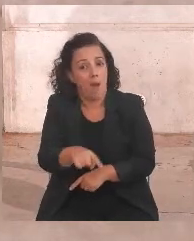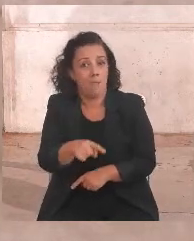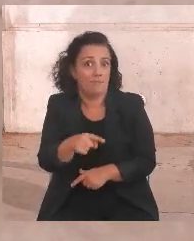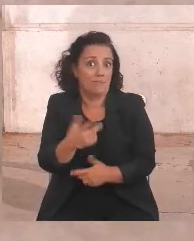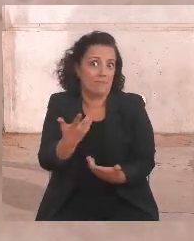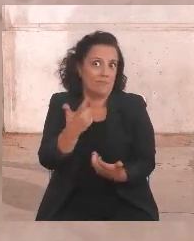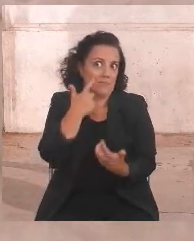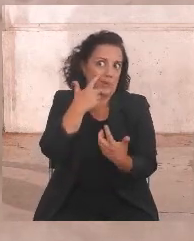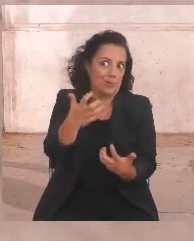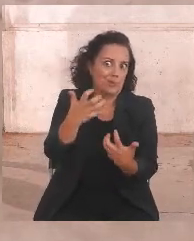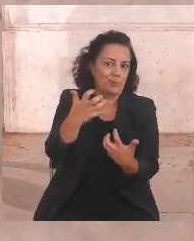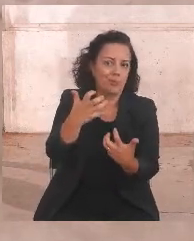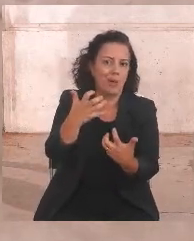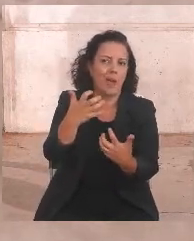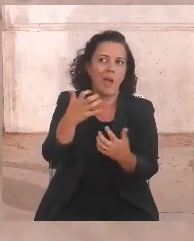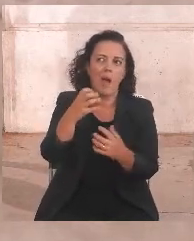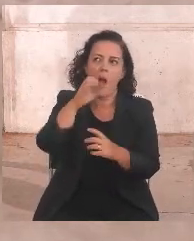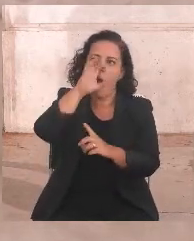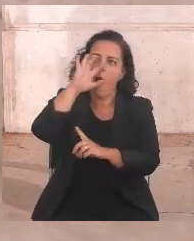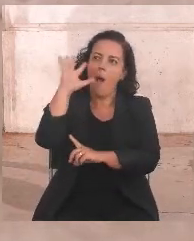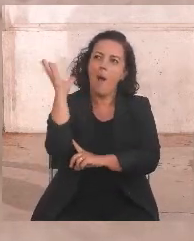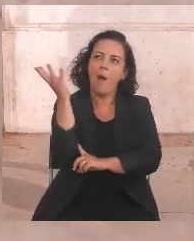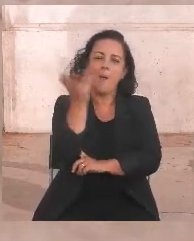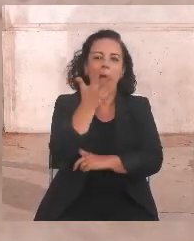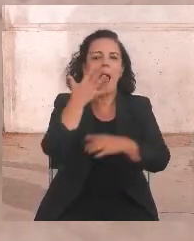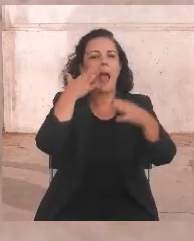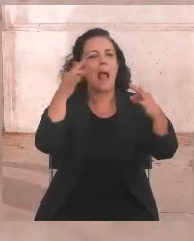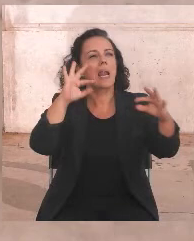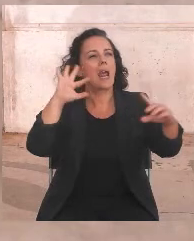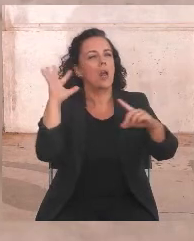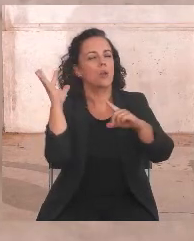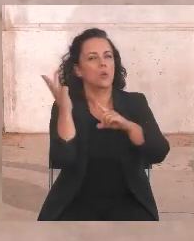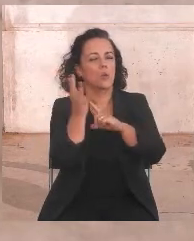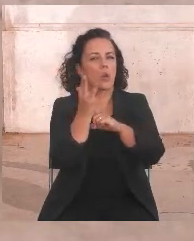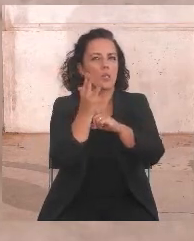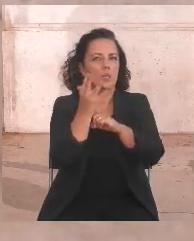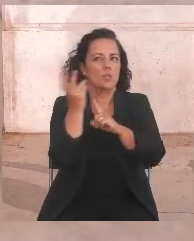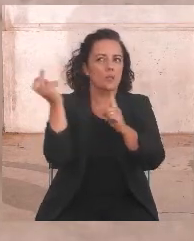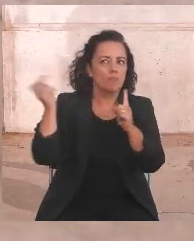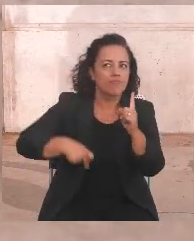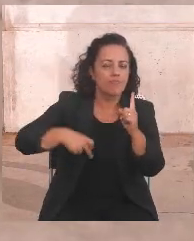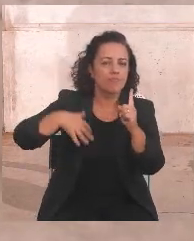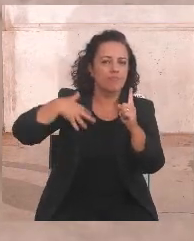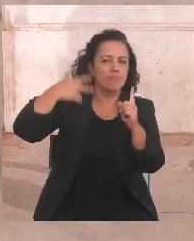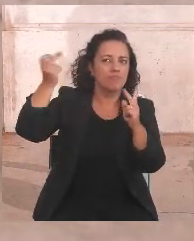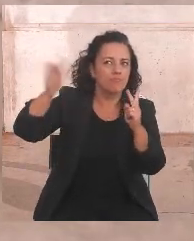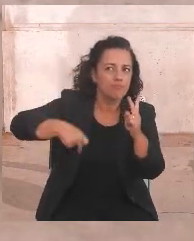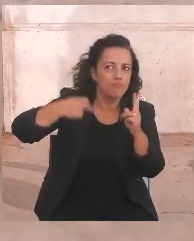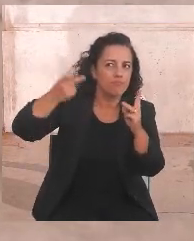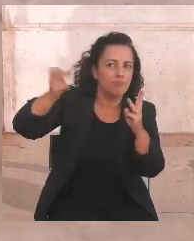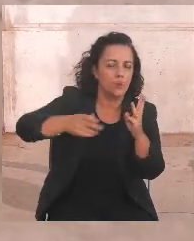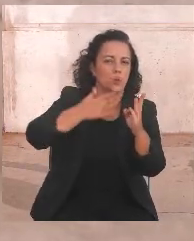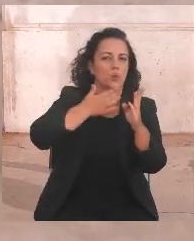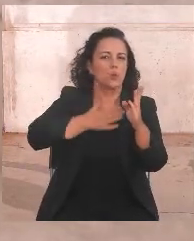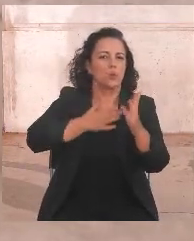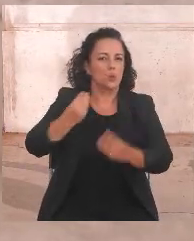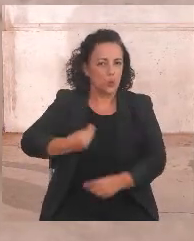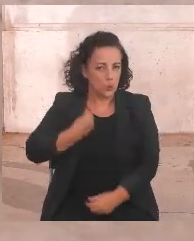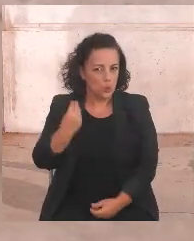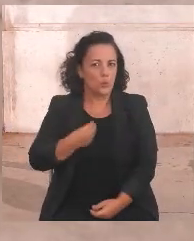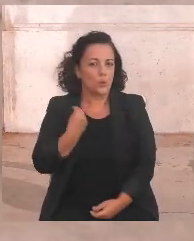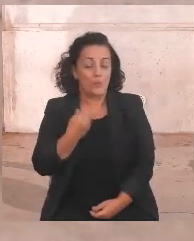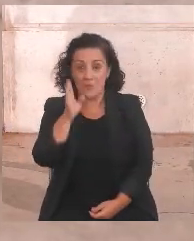natureza tem-nos dado e enviado sinais tão preocupantes. Uma cidade verde e